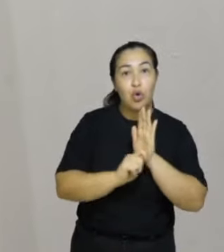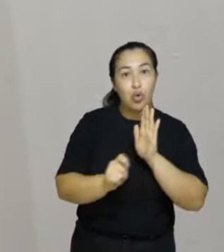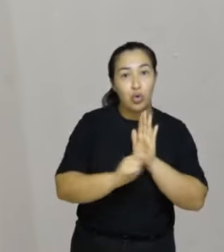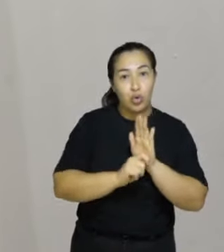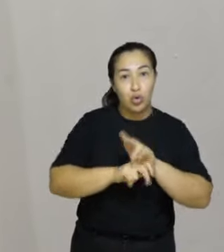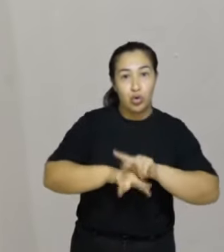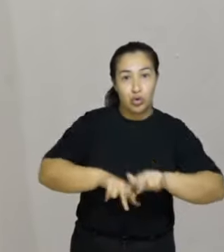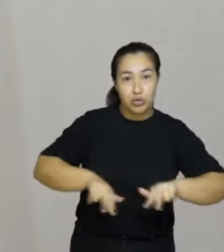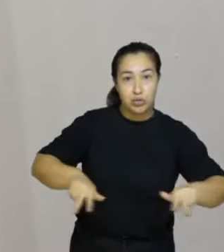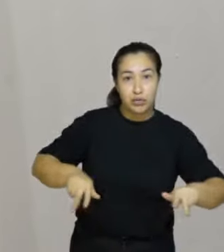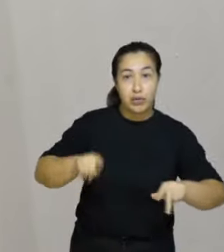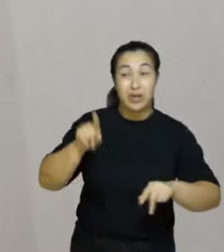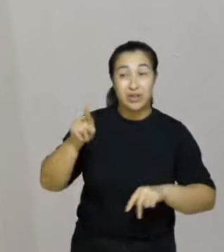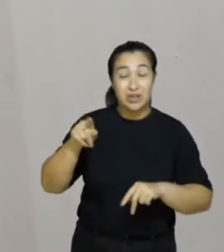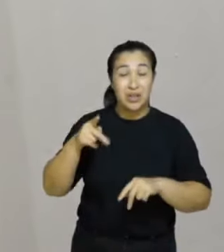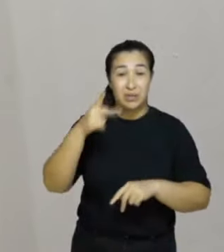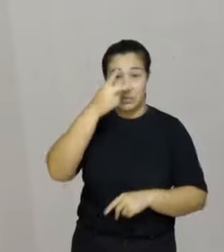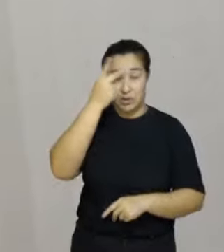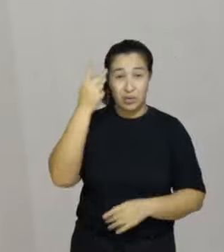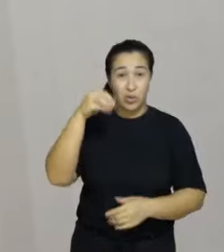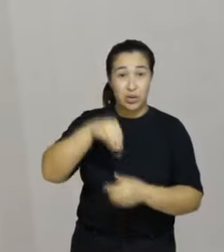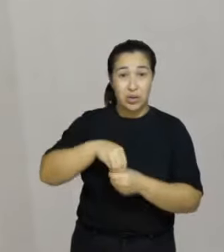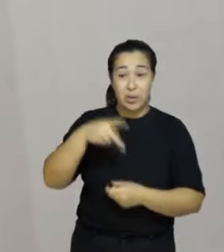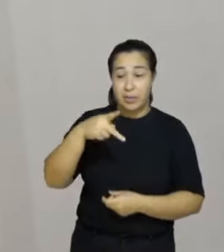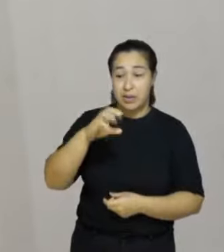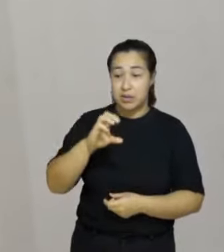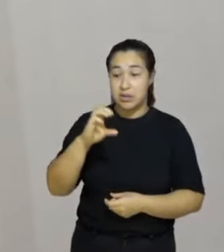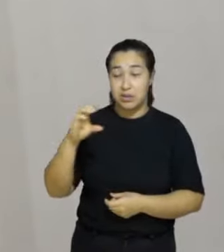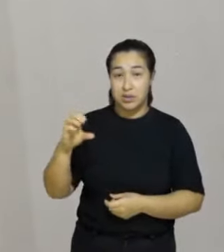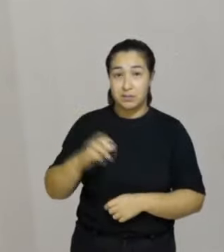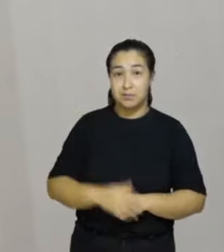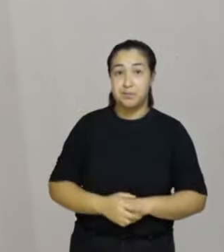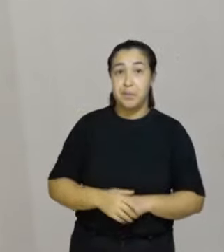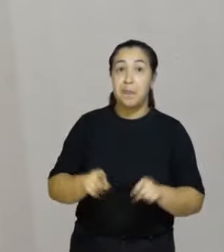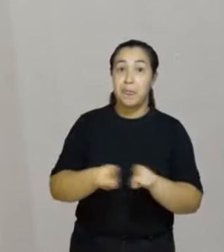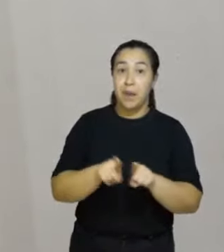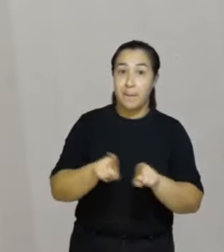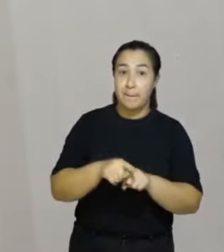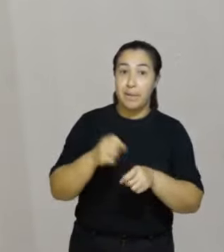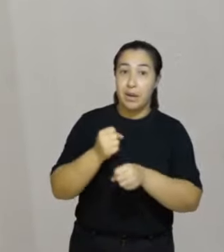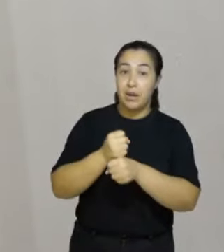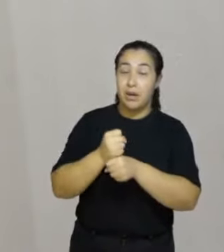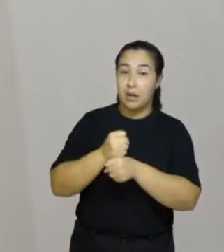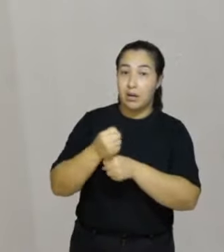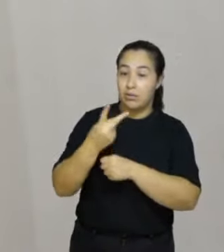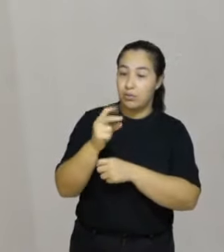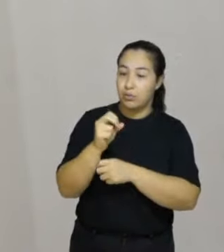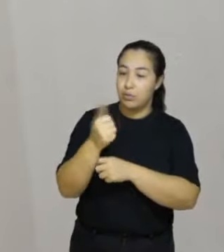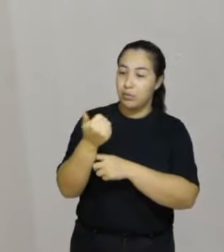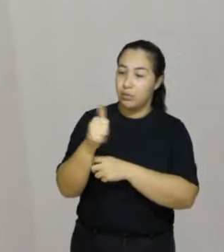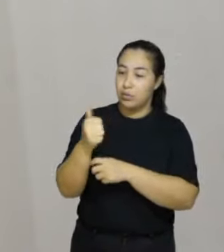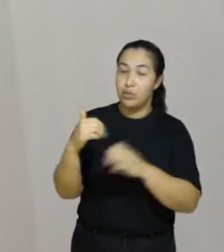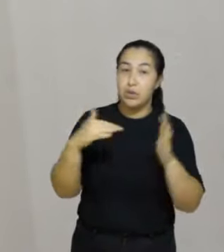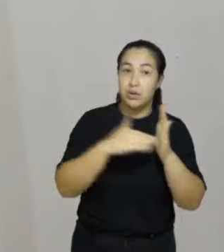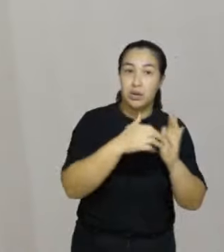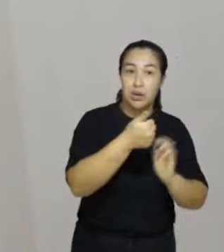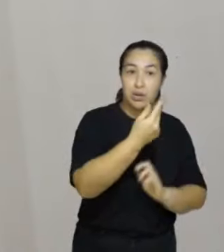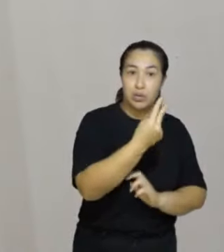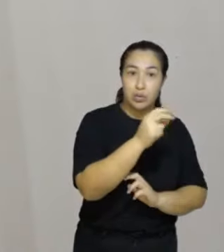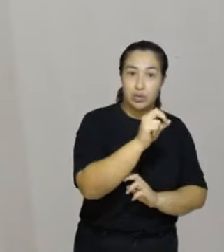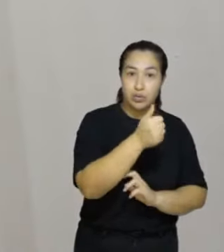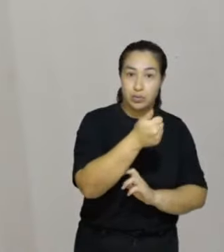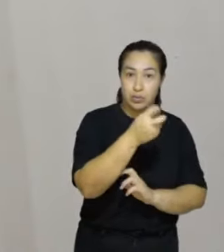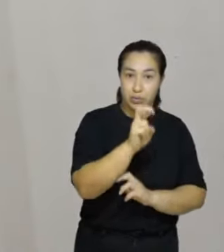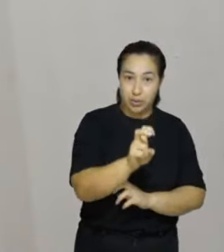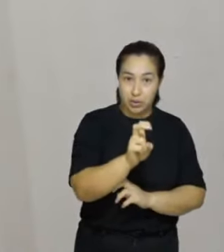Muniz Leite fez a declaração de Lula entre os anos de 2011 a 2015, no escritório